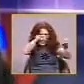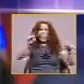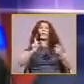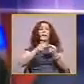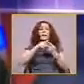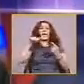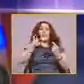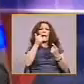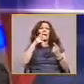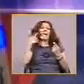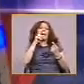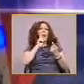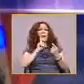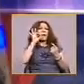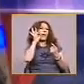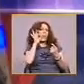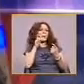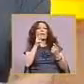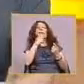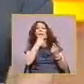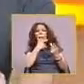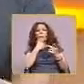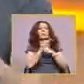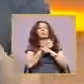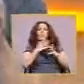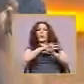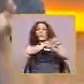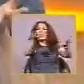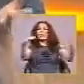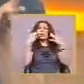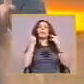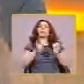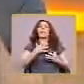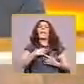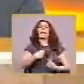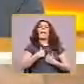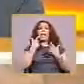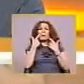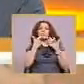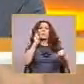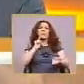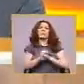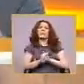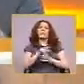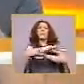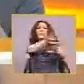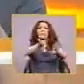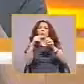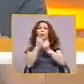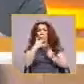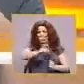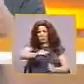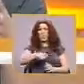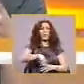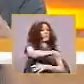homossexuais pretendem na sociedade? Pois, de alguma forma, a nossa ideia é também, por um lado,